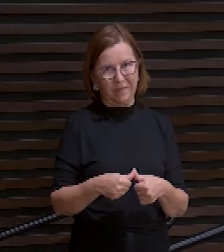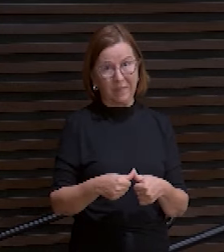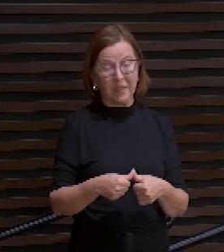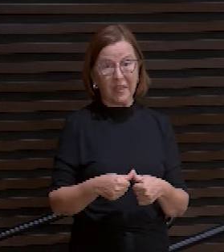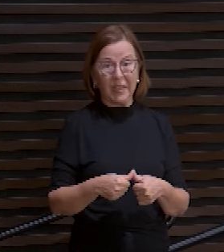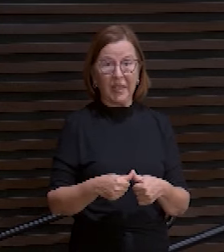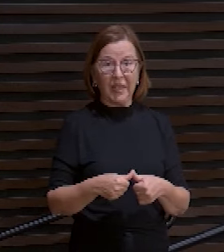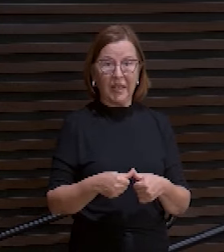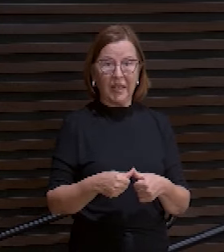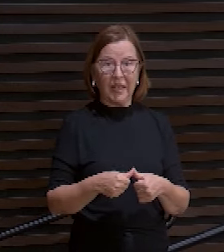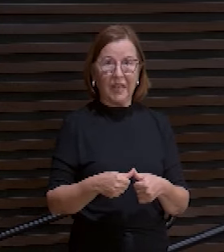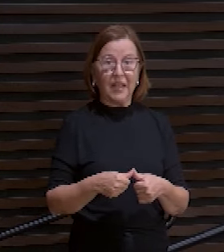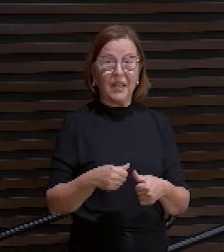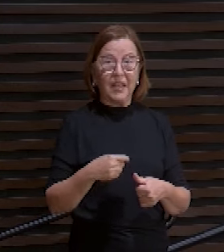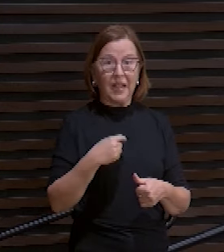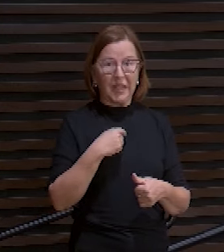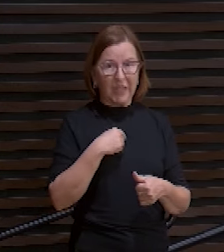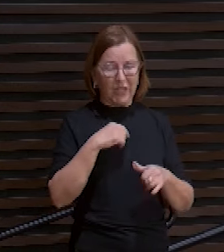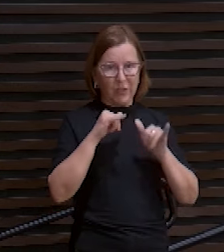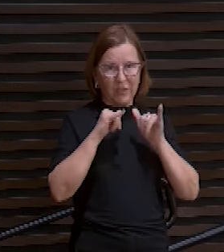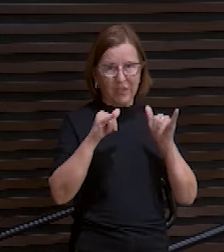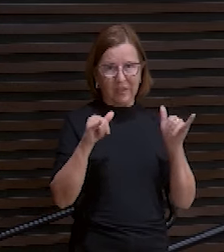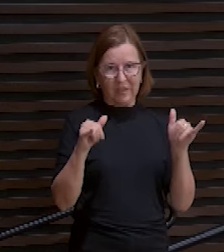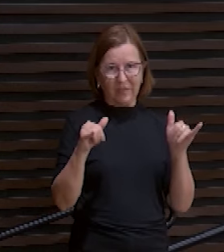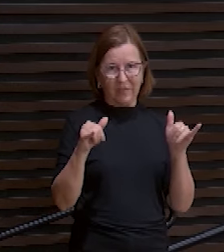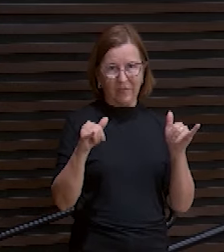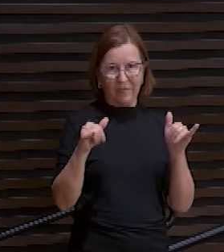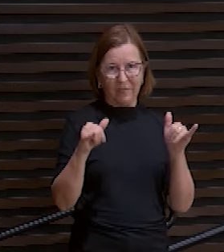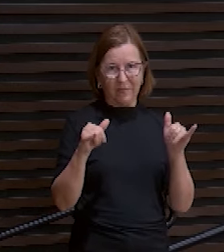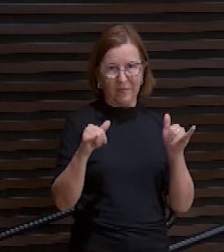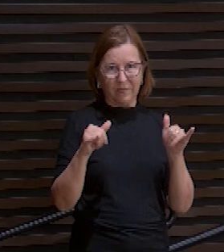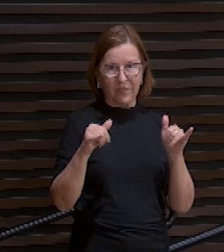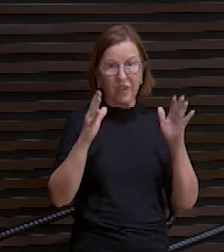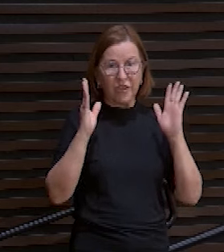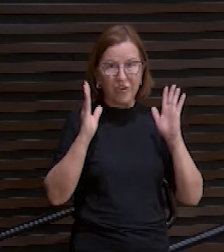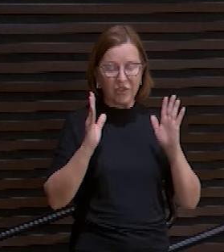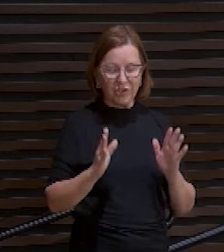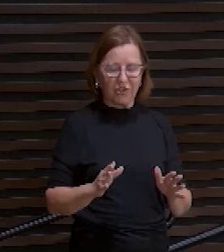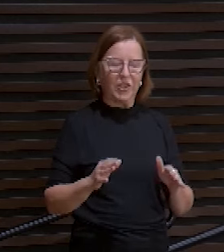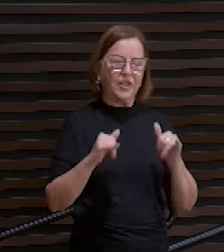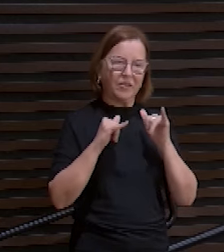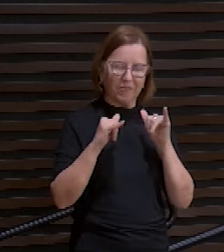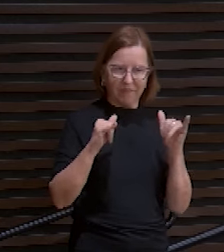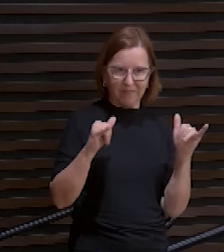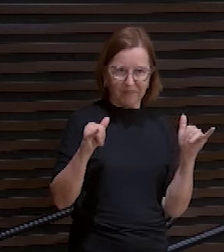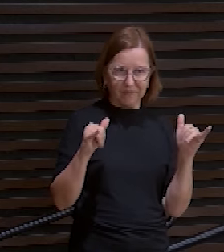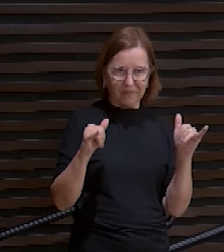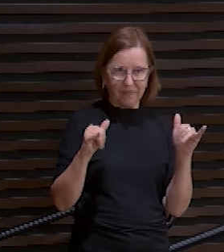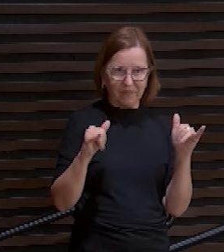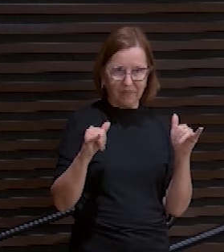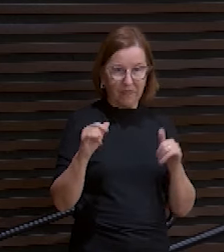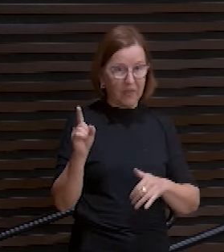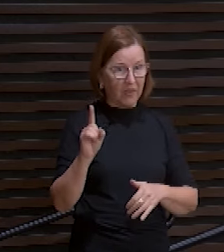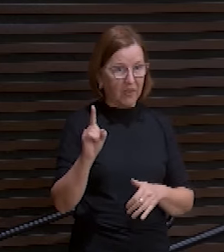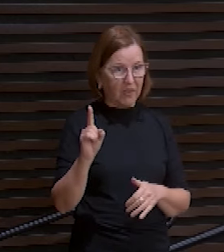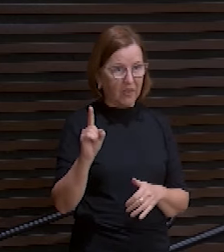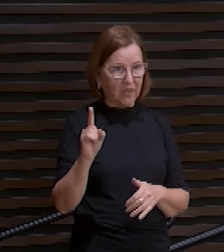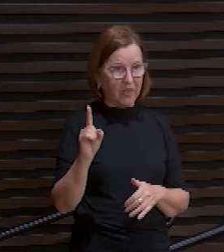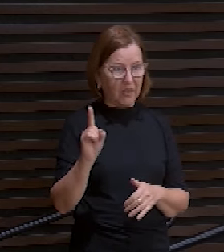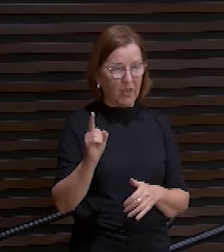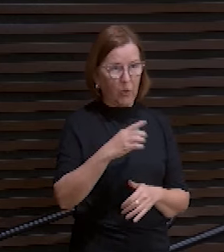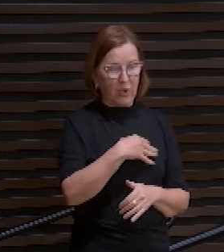das quais eu vos declaro Como já outrora vos preveni que não herdarão o reino de